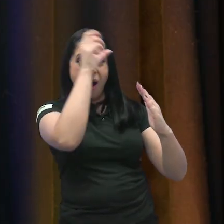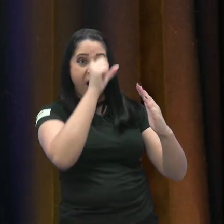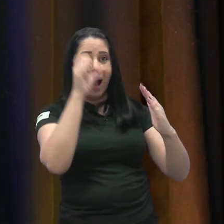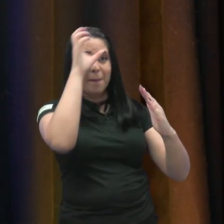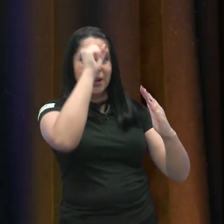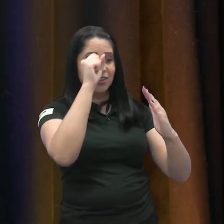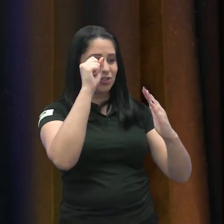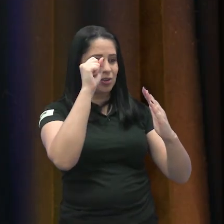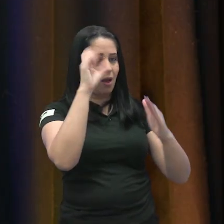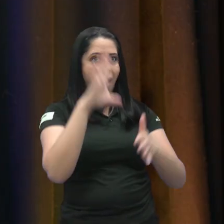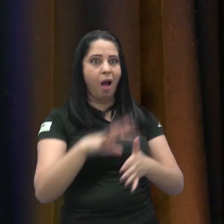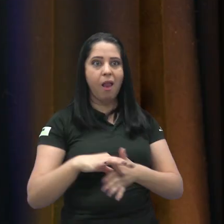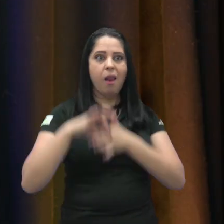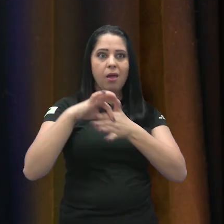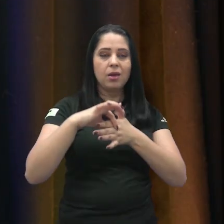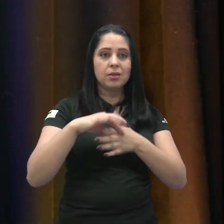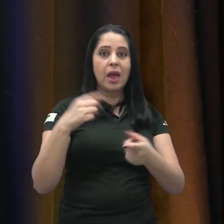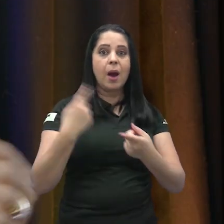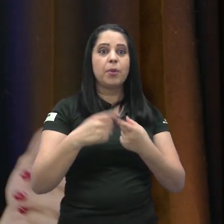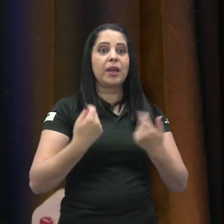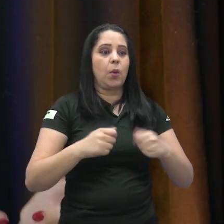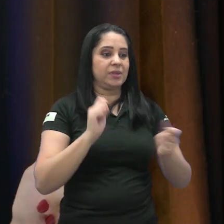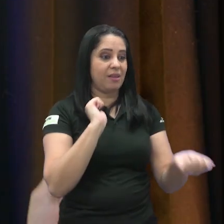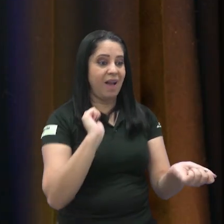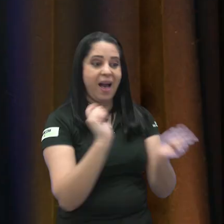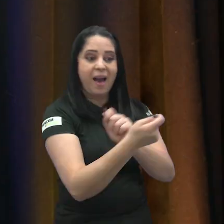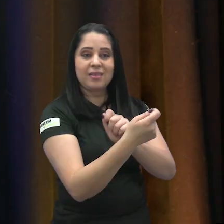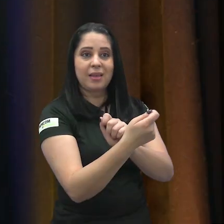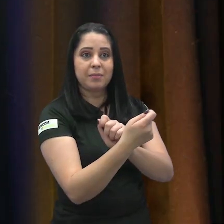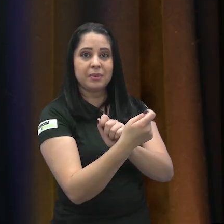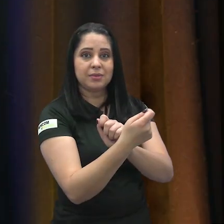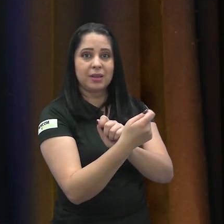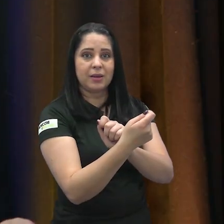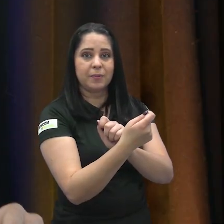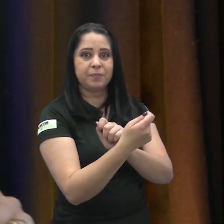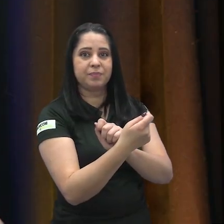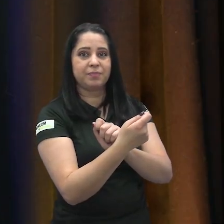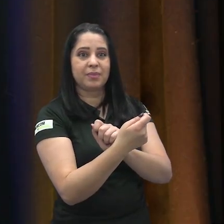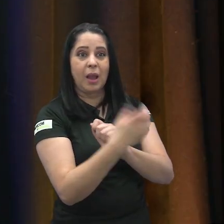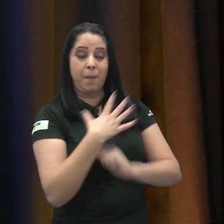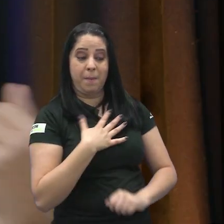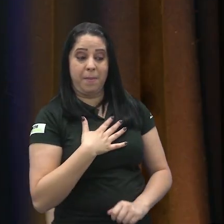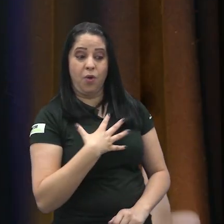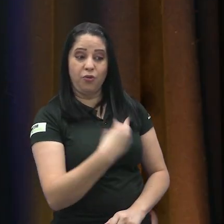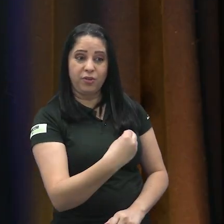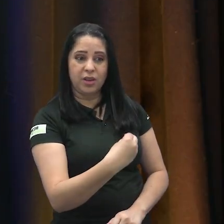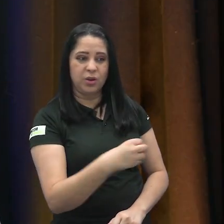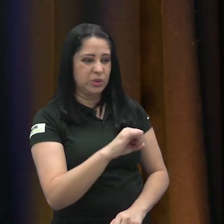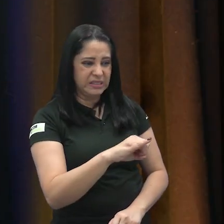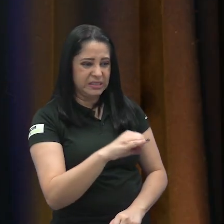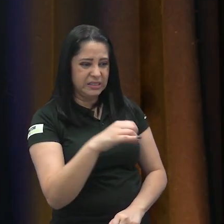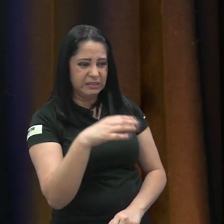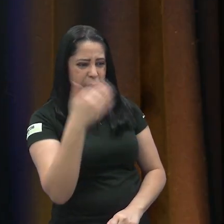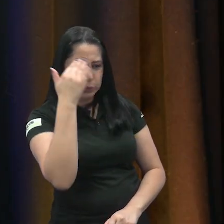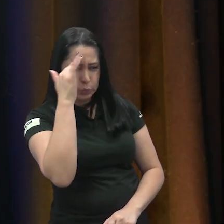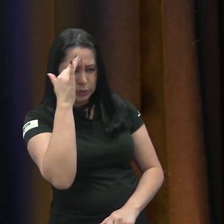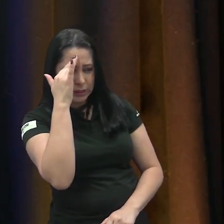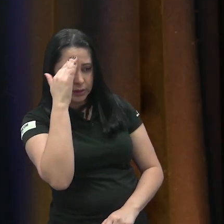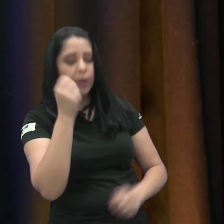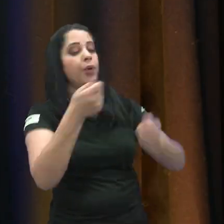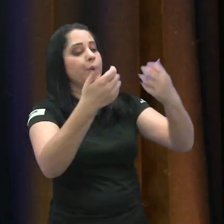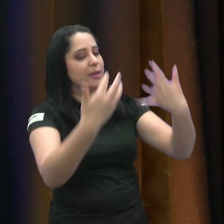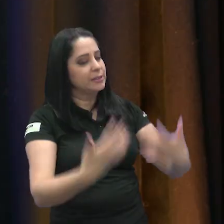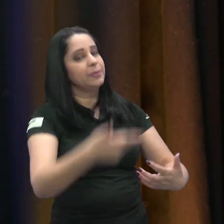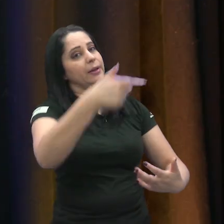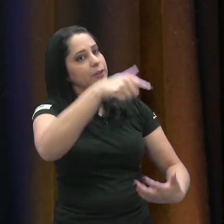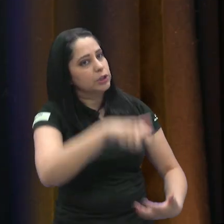o que é ser uma líder. Porque eu tinha que me adaptar à linguagem dos meus filhos. Se eles não entenderam de um jeito, eu tinha que explicar de outro. Se eu não estava